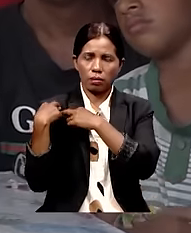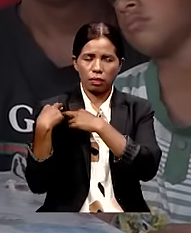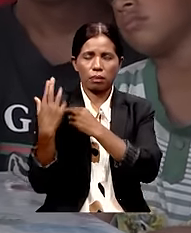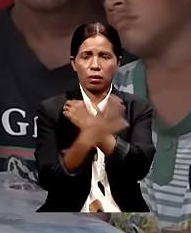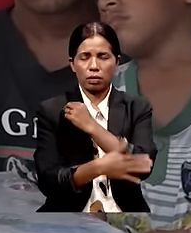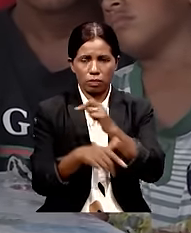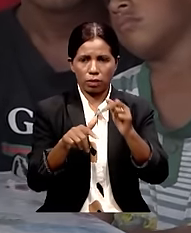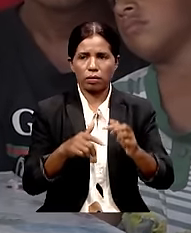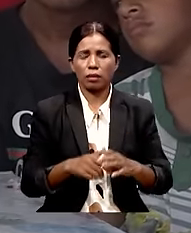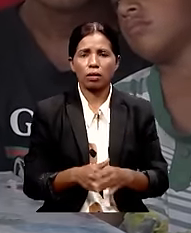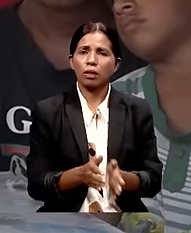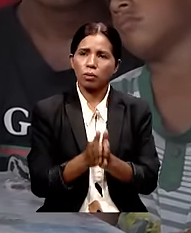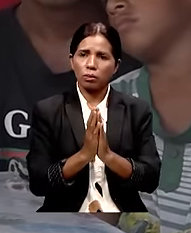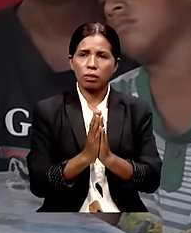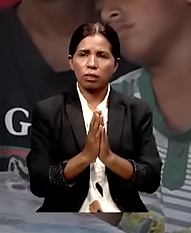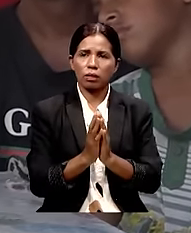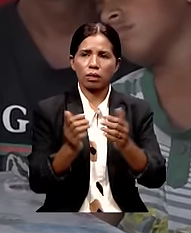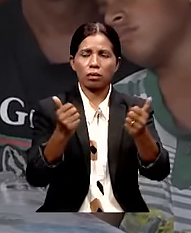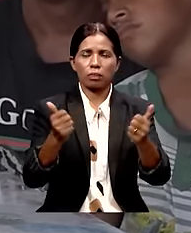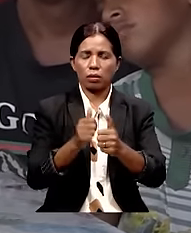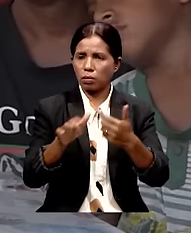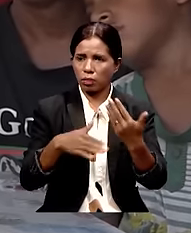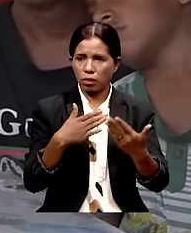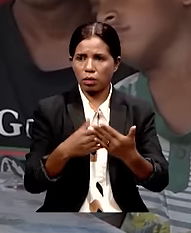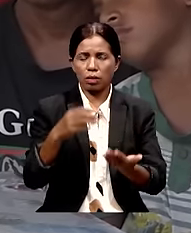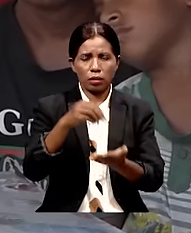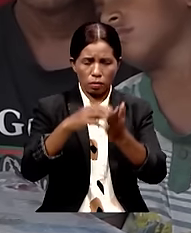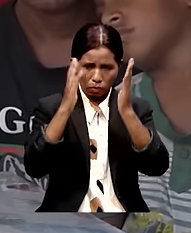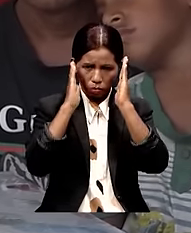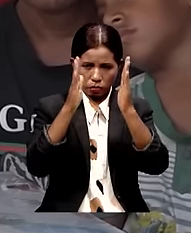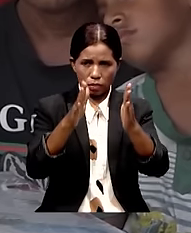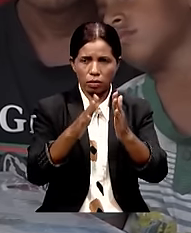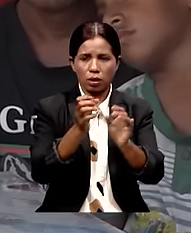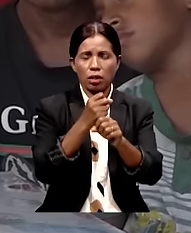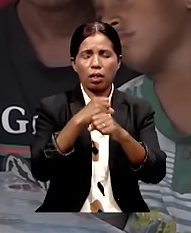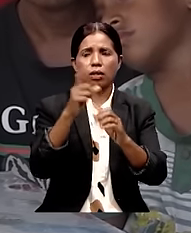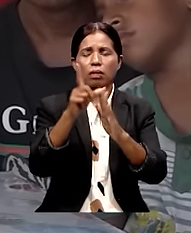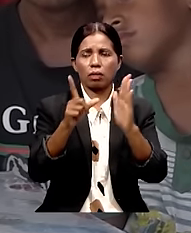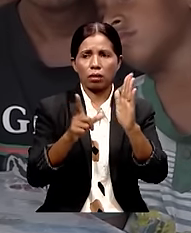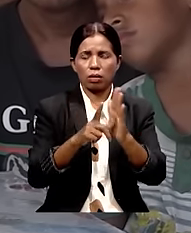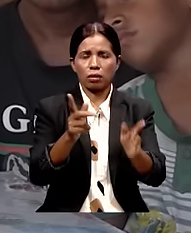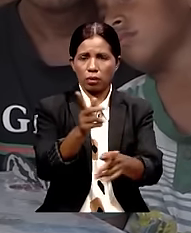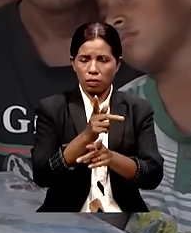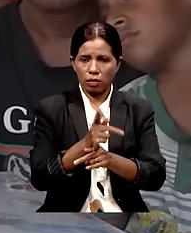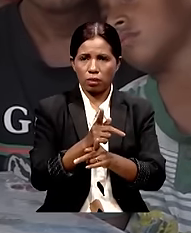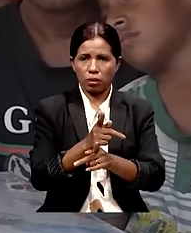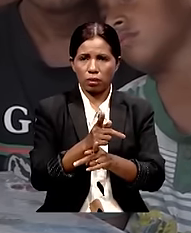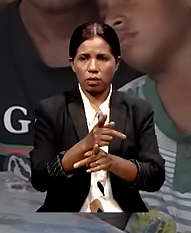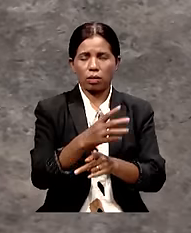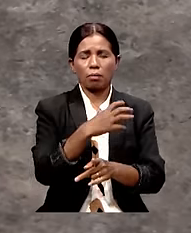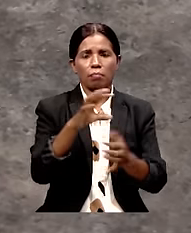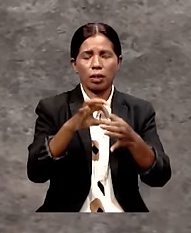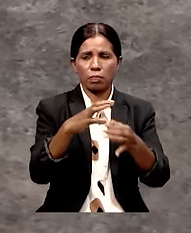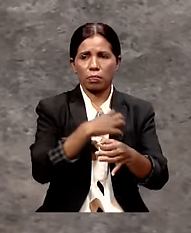E o SUBA, a autoridade do TOTO, dá atenção. E falo ler rumo para assegurar membro Pentel se